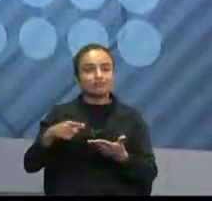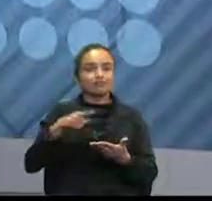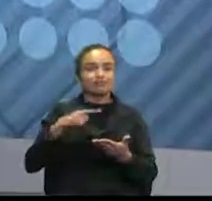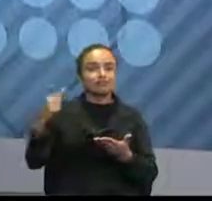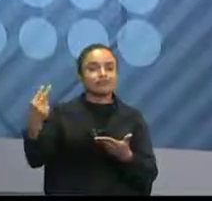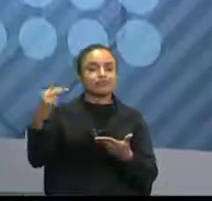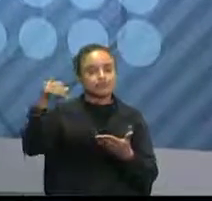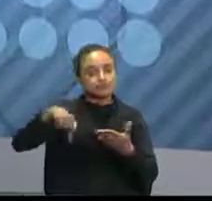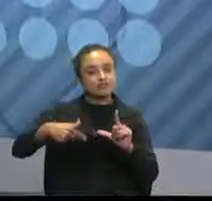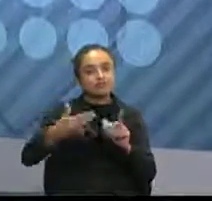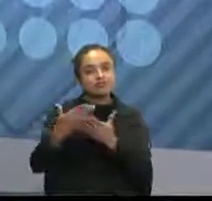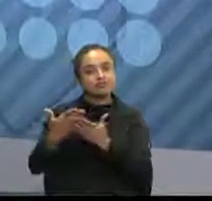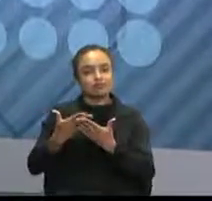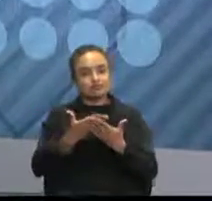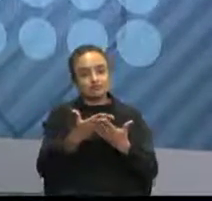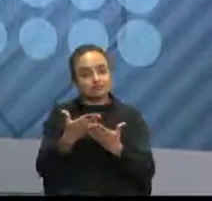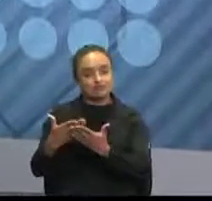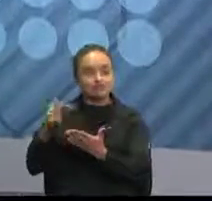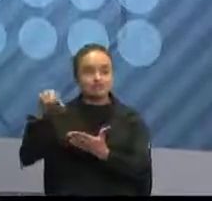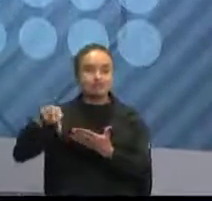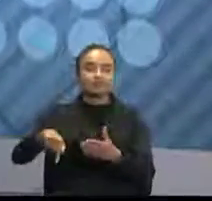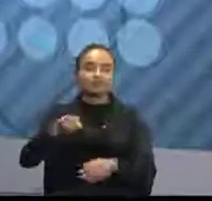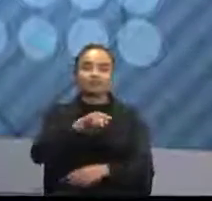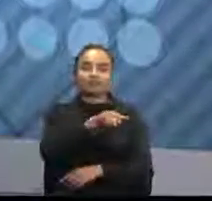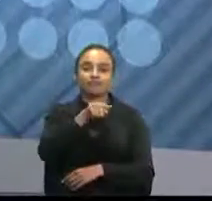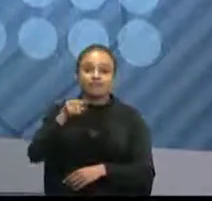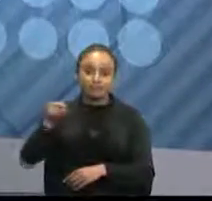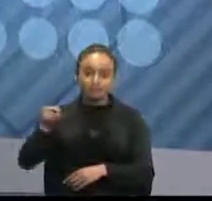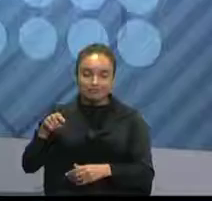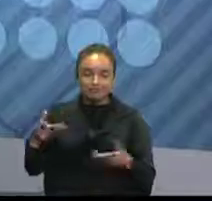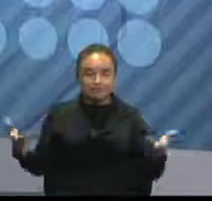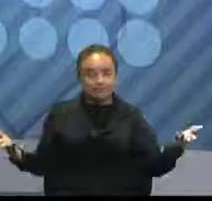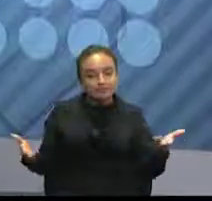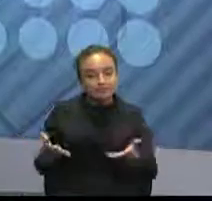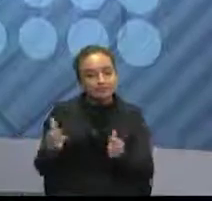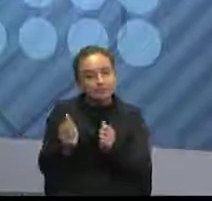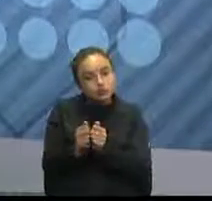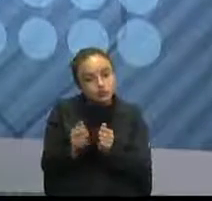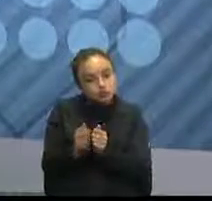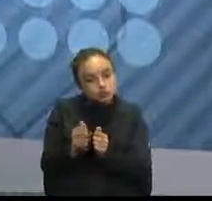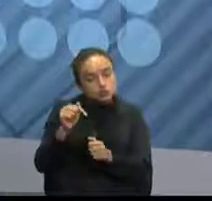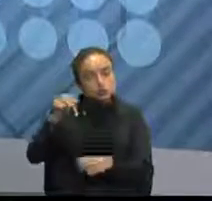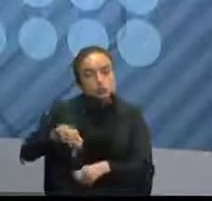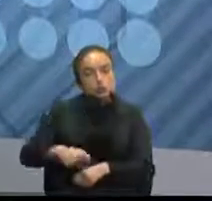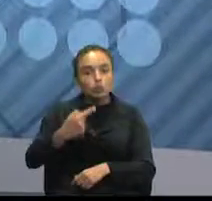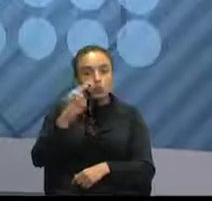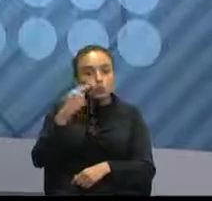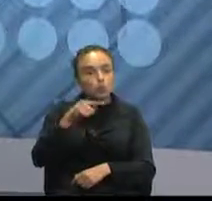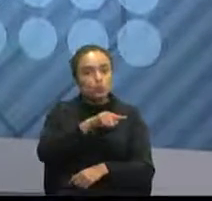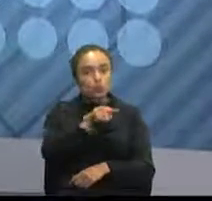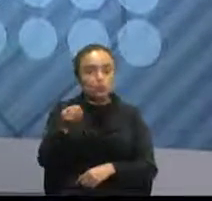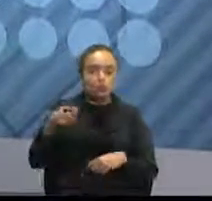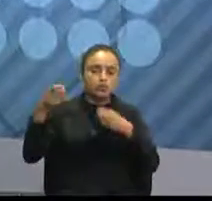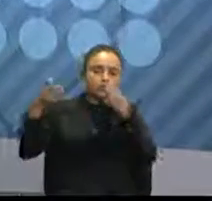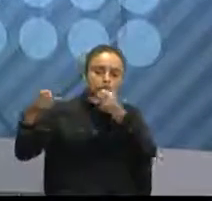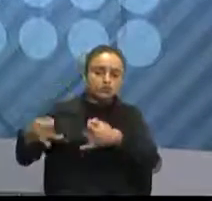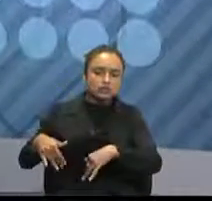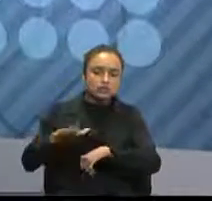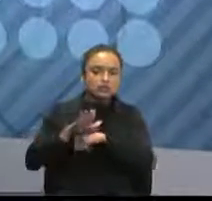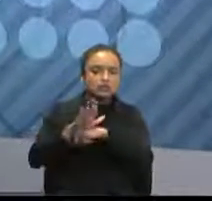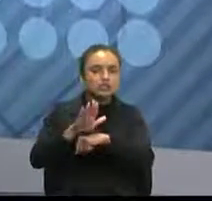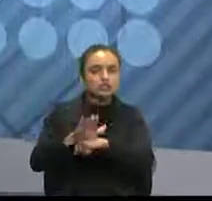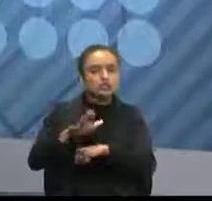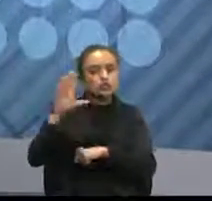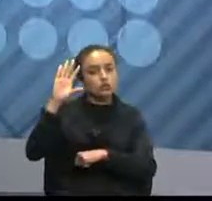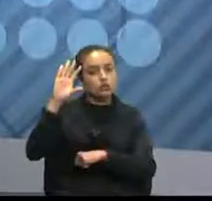até agora nossa aula obrigado por você estar aqui connosco espero que eu tenha contribuído para